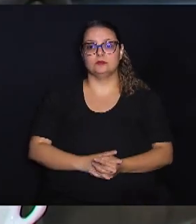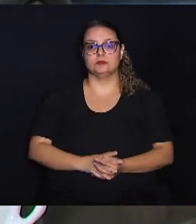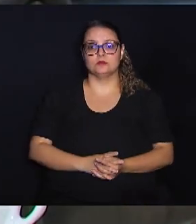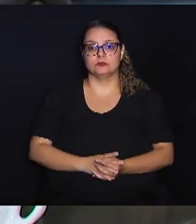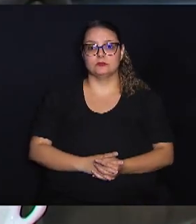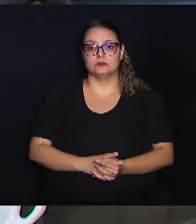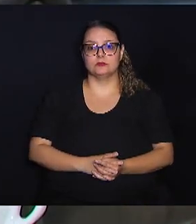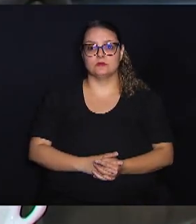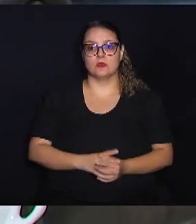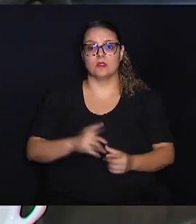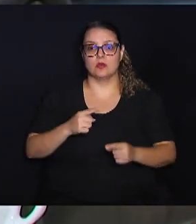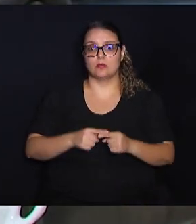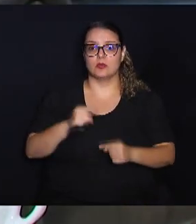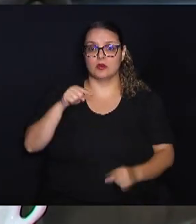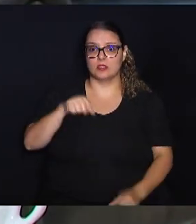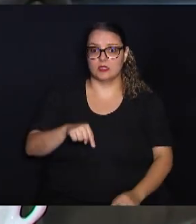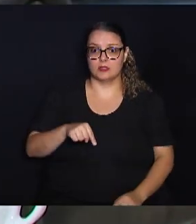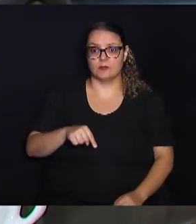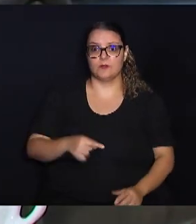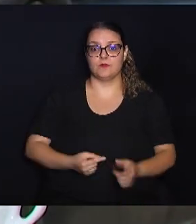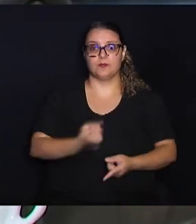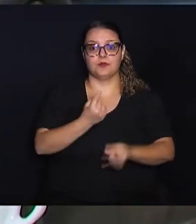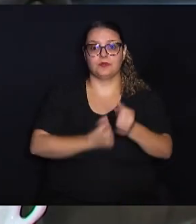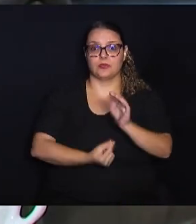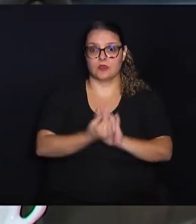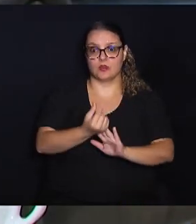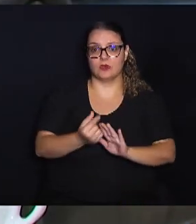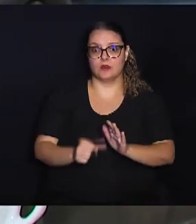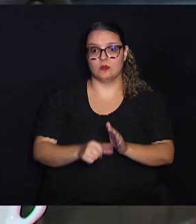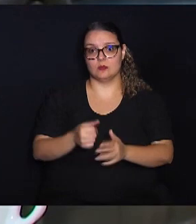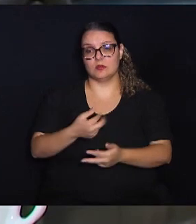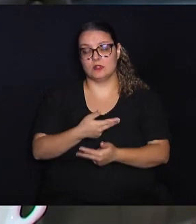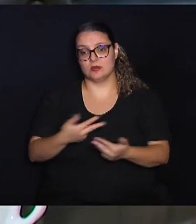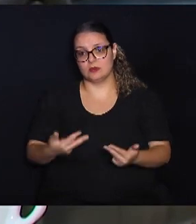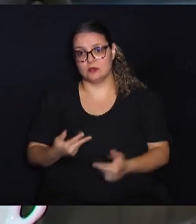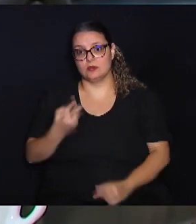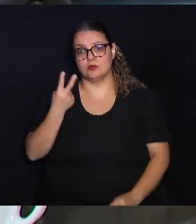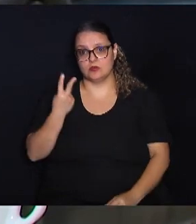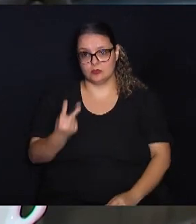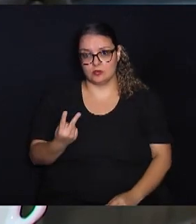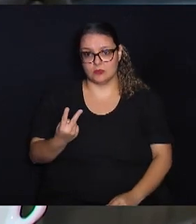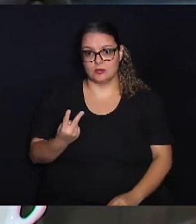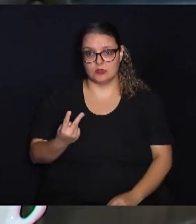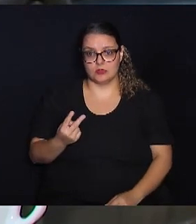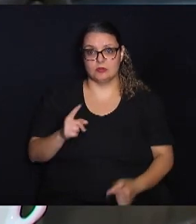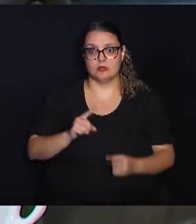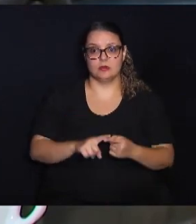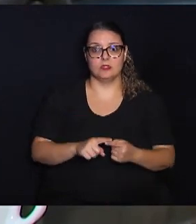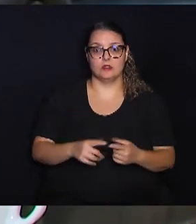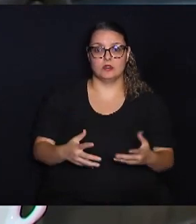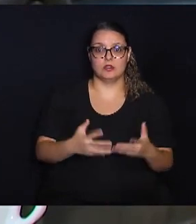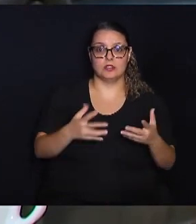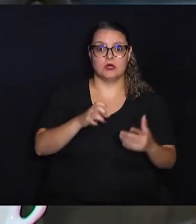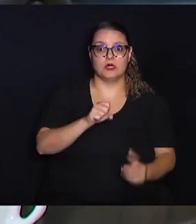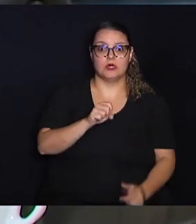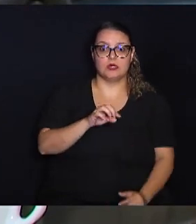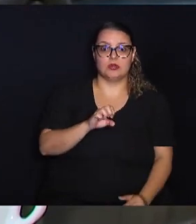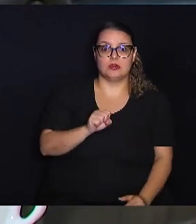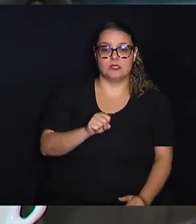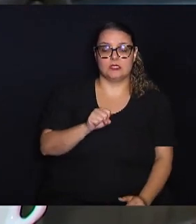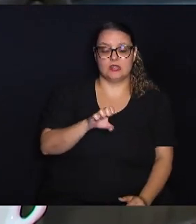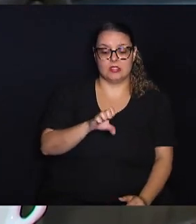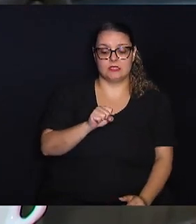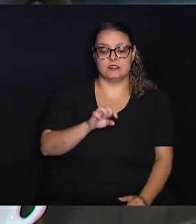e porque ali o orçamento, primeiro, ele tem duas coisas importantes. Ele estima a receita. Então, a gente compreender